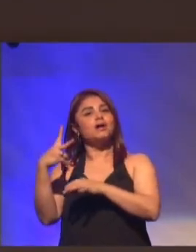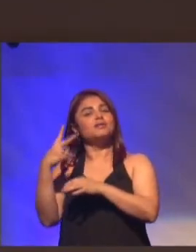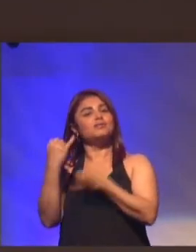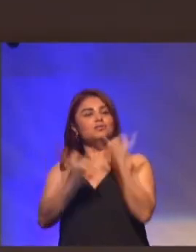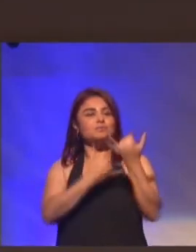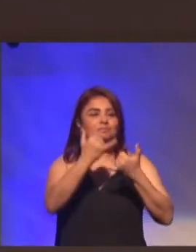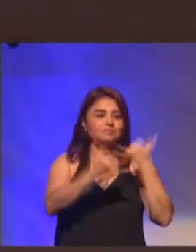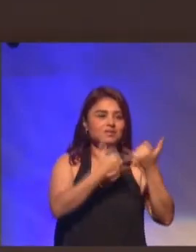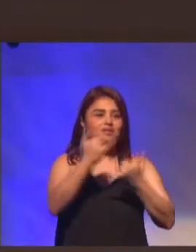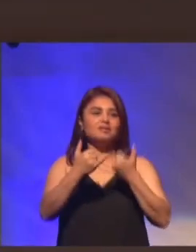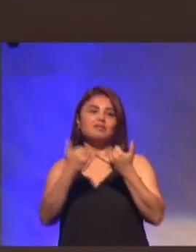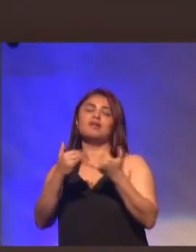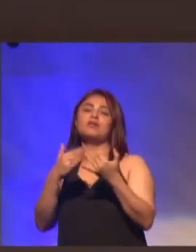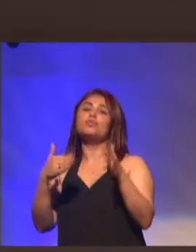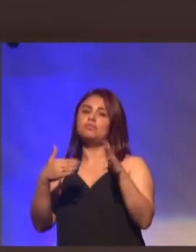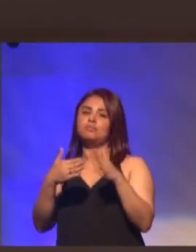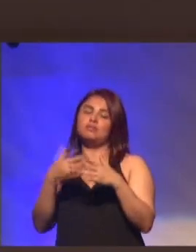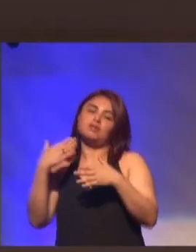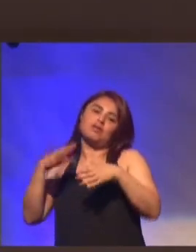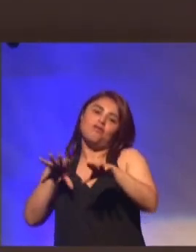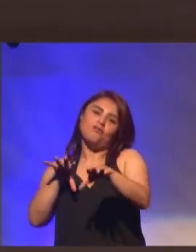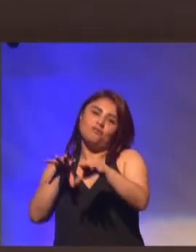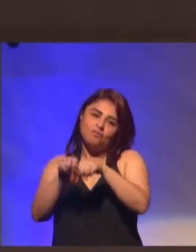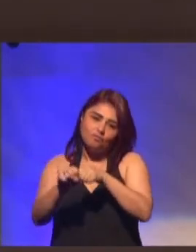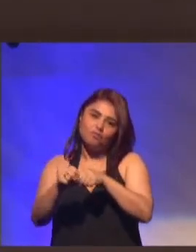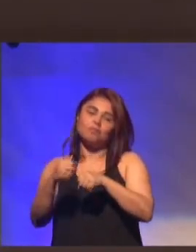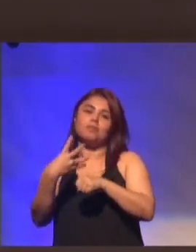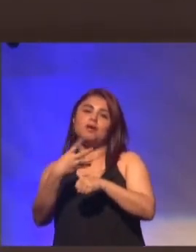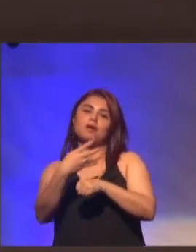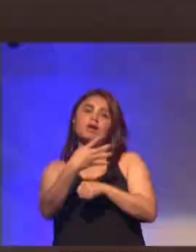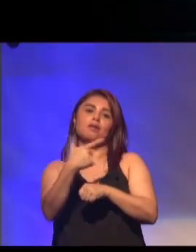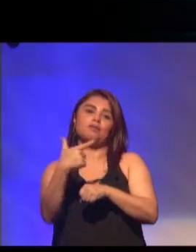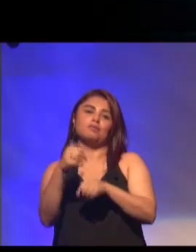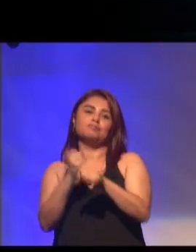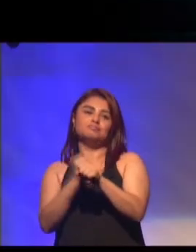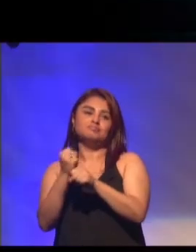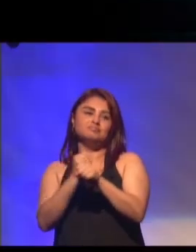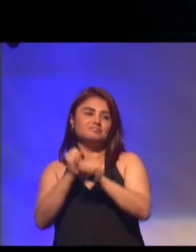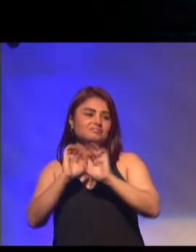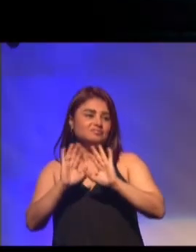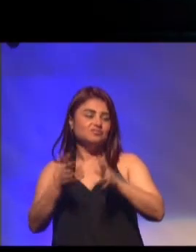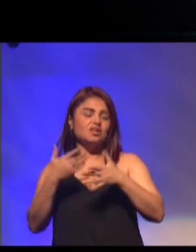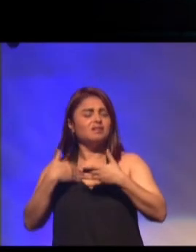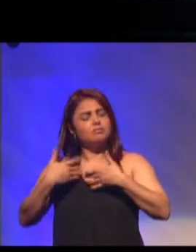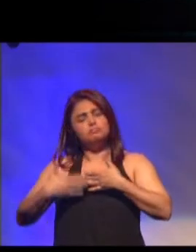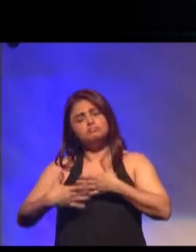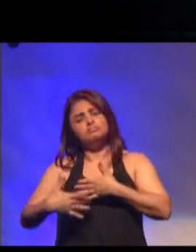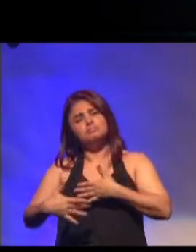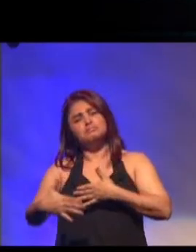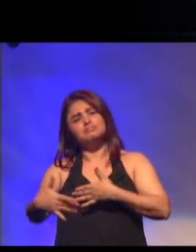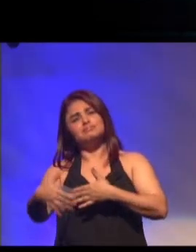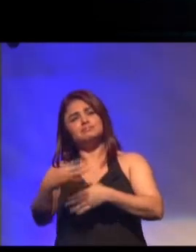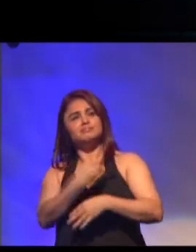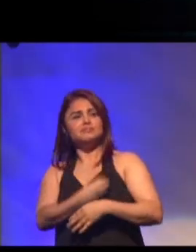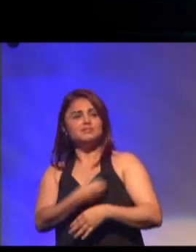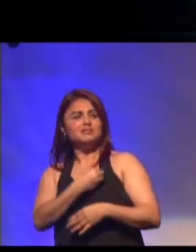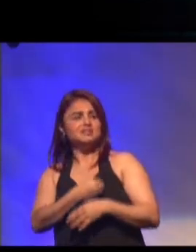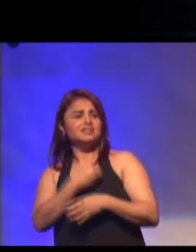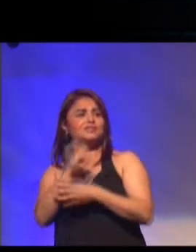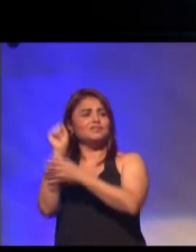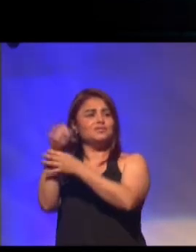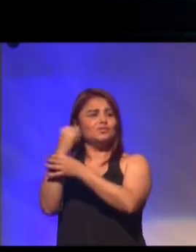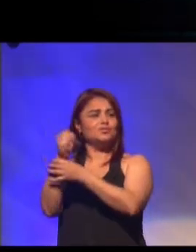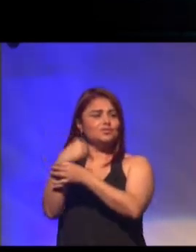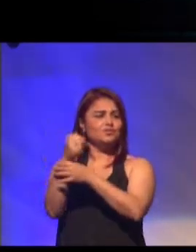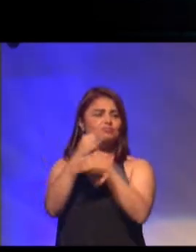formado, né? E, enfim, estou nessa vida fisioterapêutica já há um